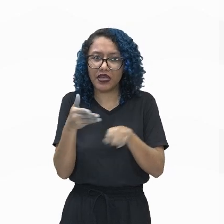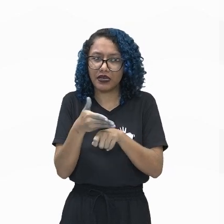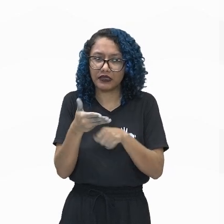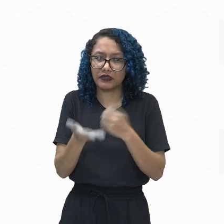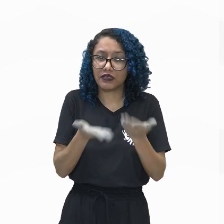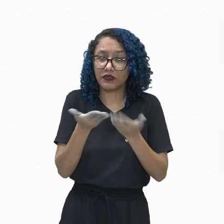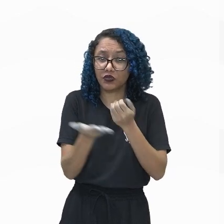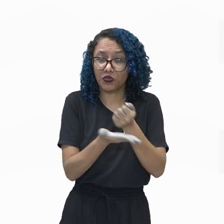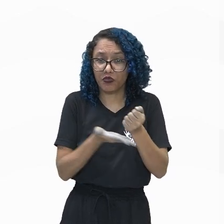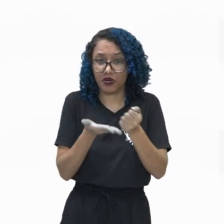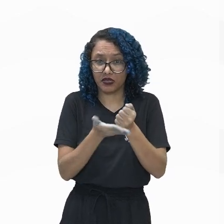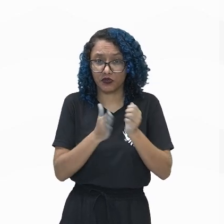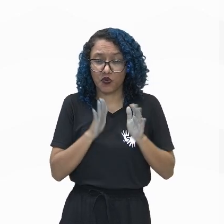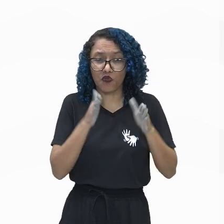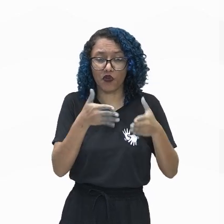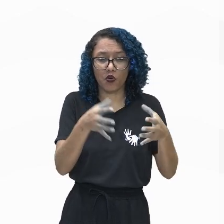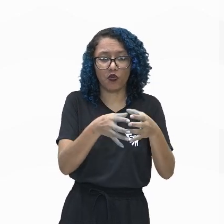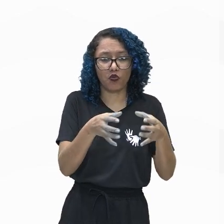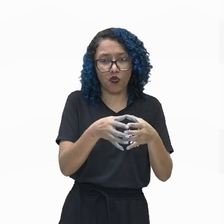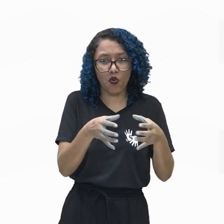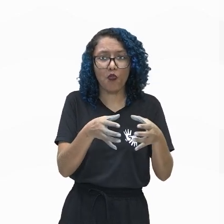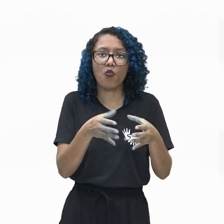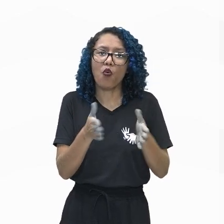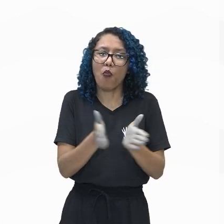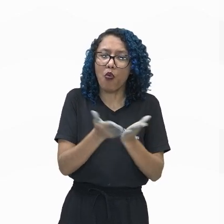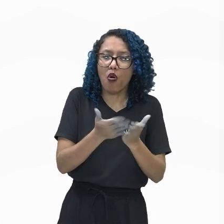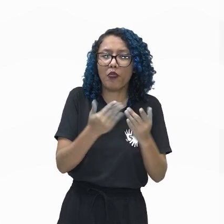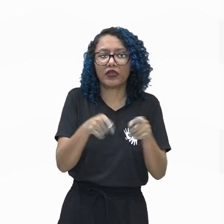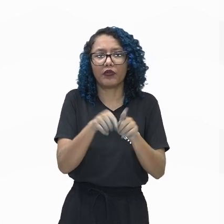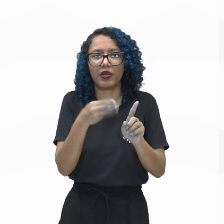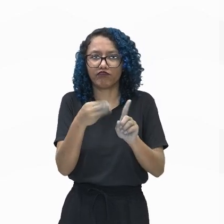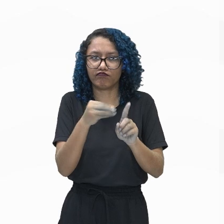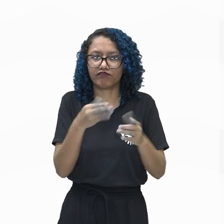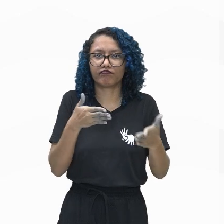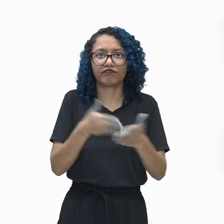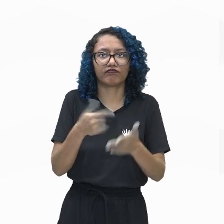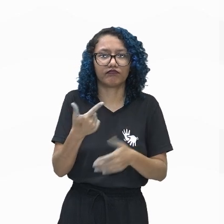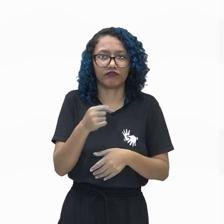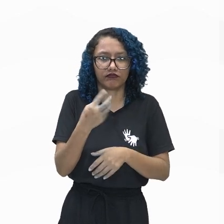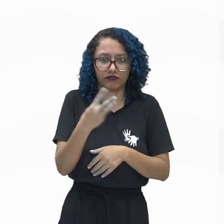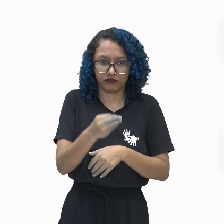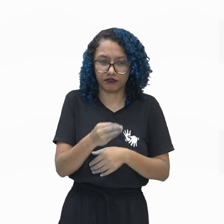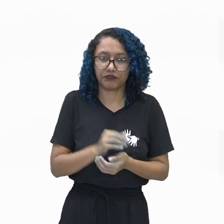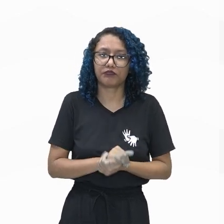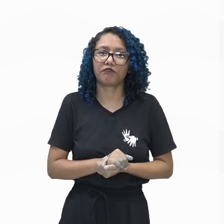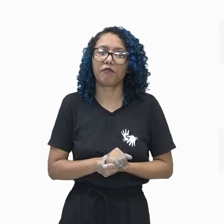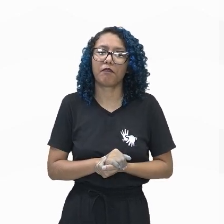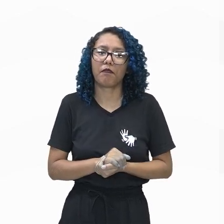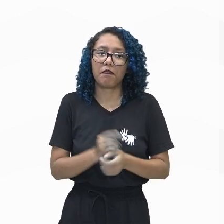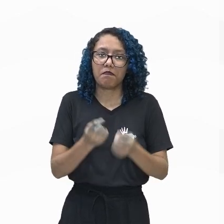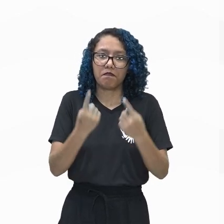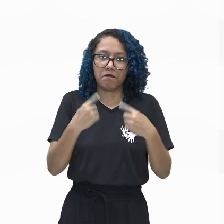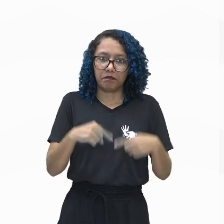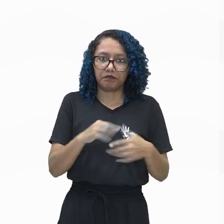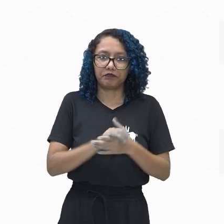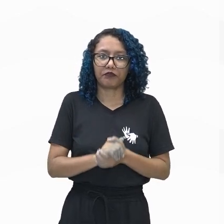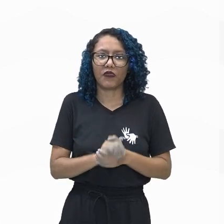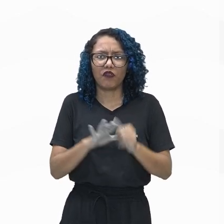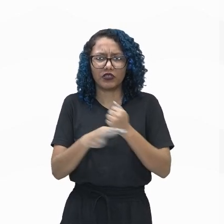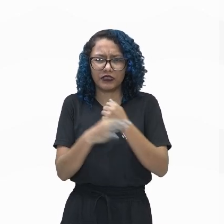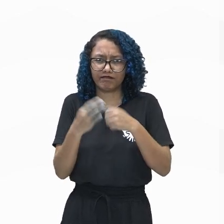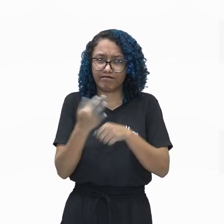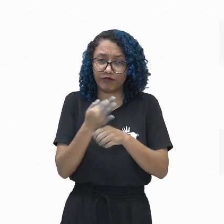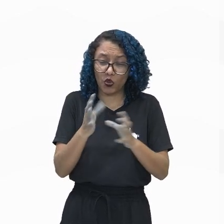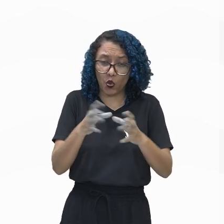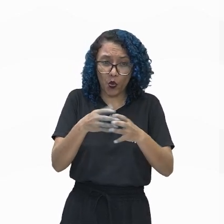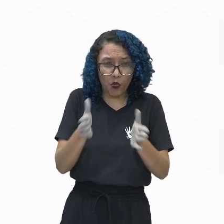básicos para pobres e vulneráveis até 2030. 1.5 fortalecer a resiliência dos pobres